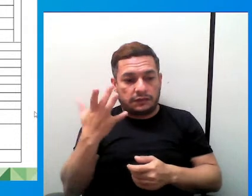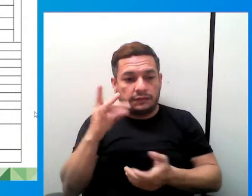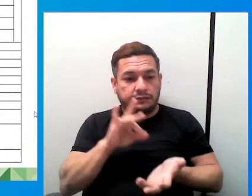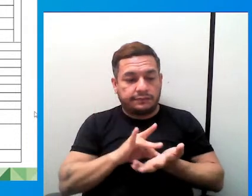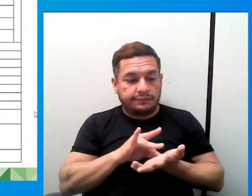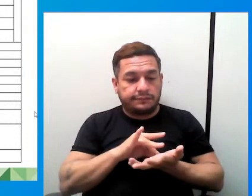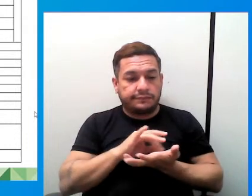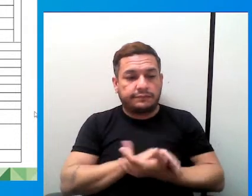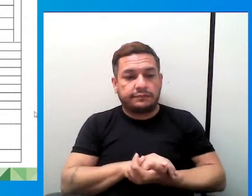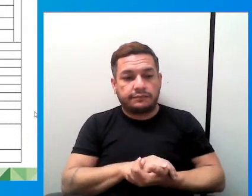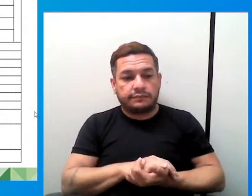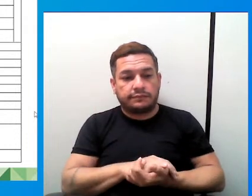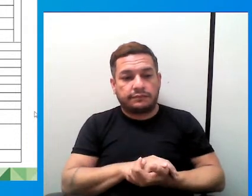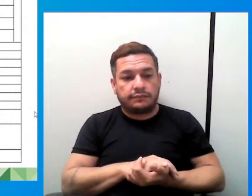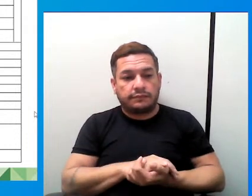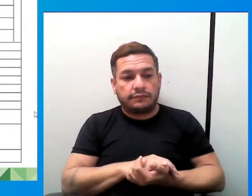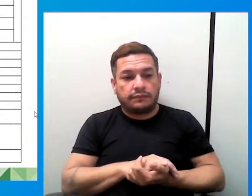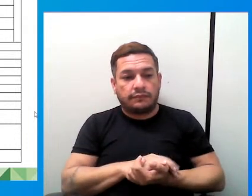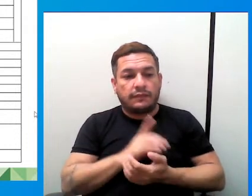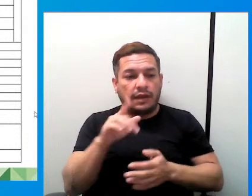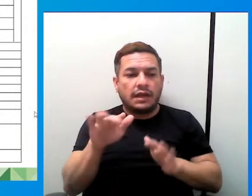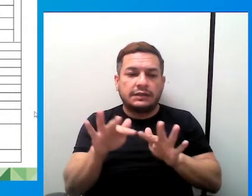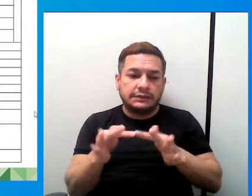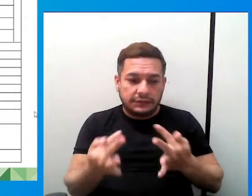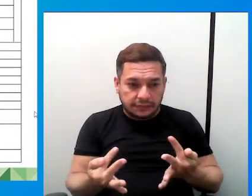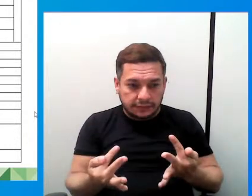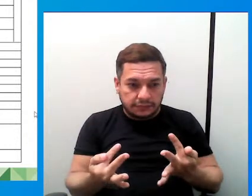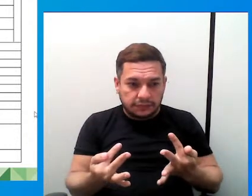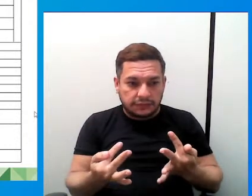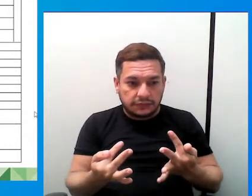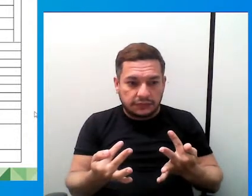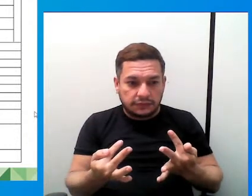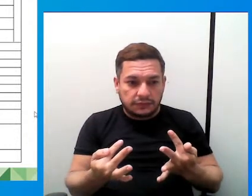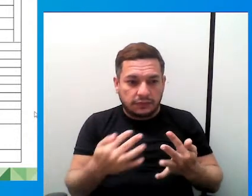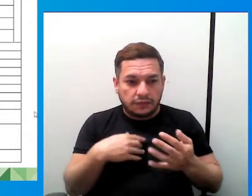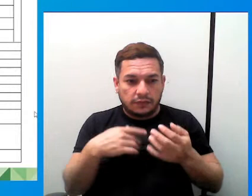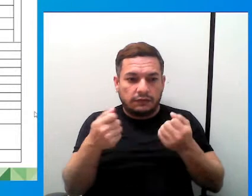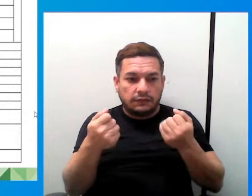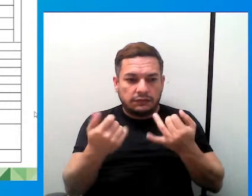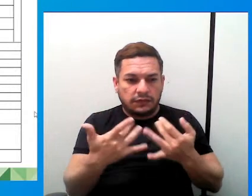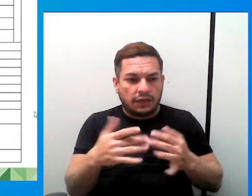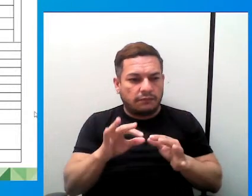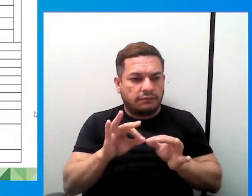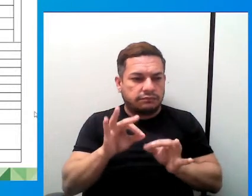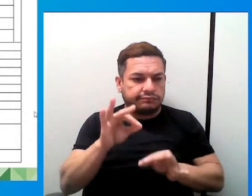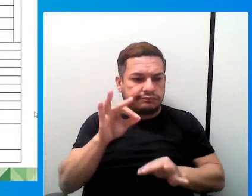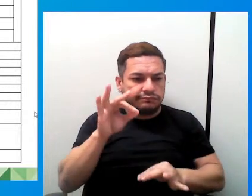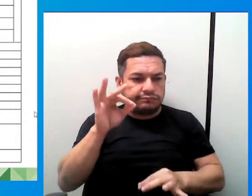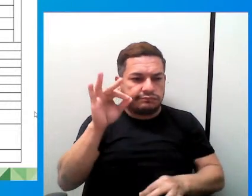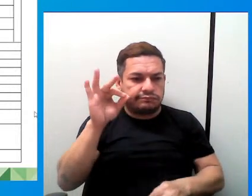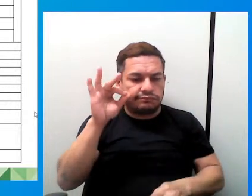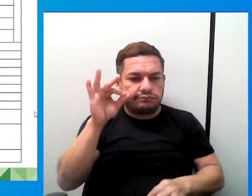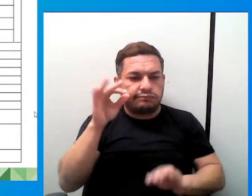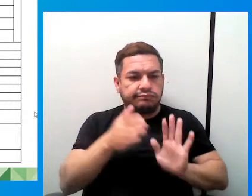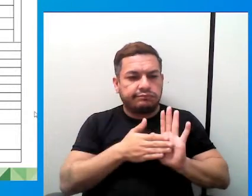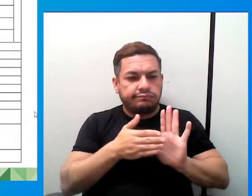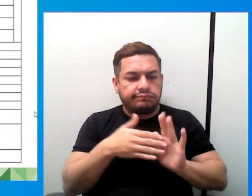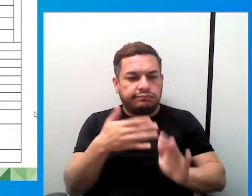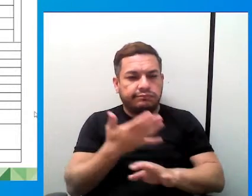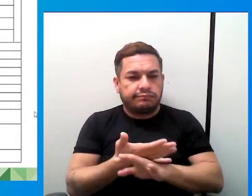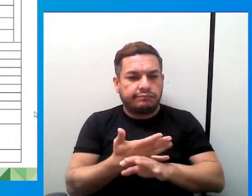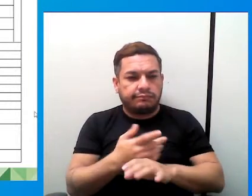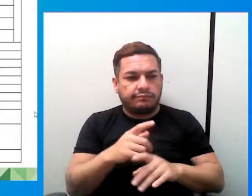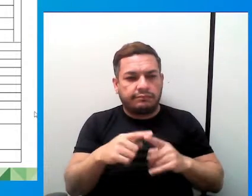E aqui é um módulo simples, eu não vou explicar o modelo do plano de disciplina,